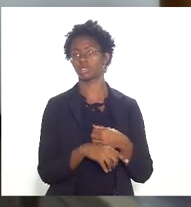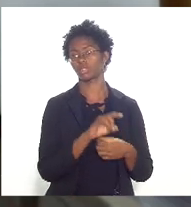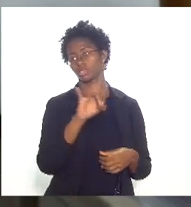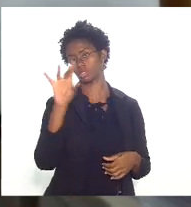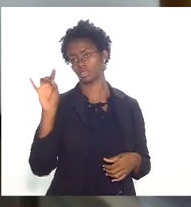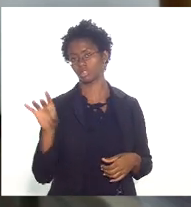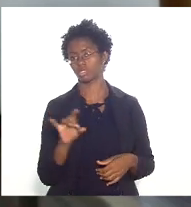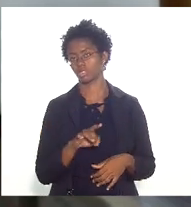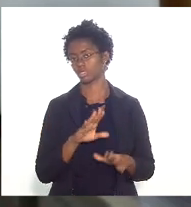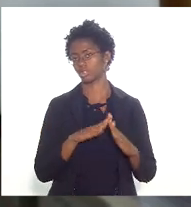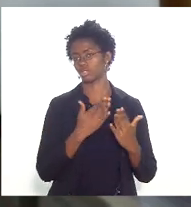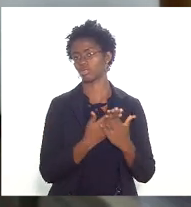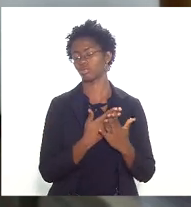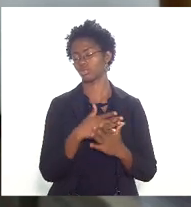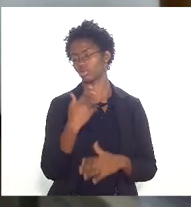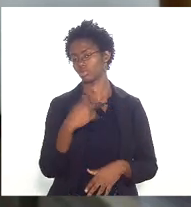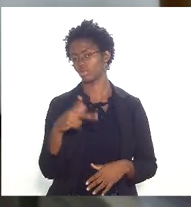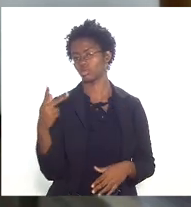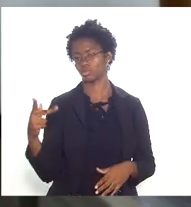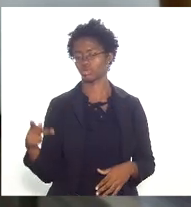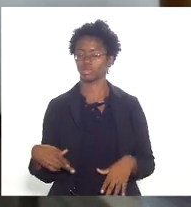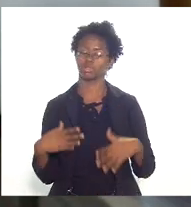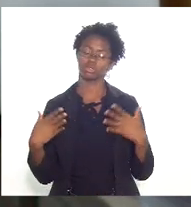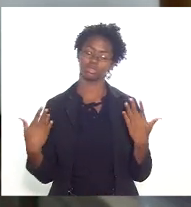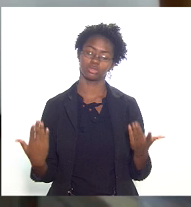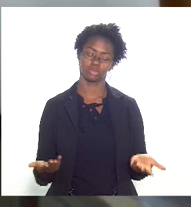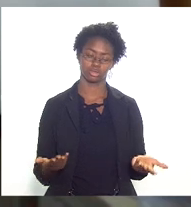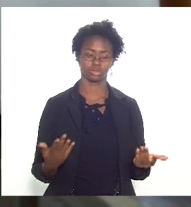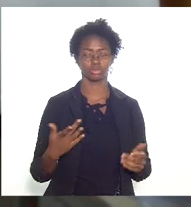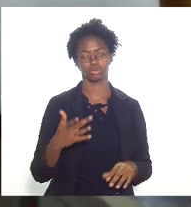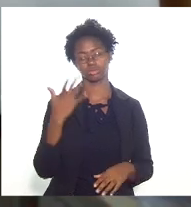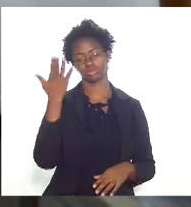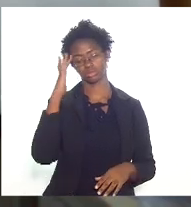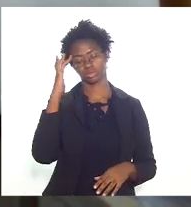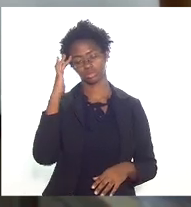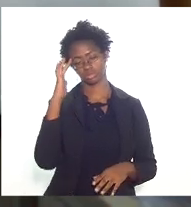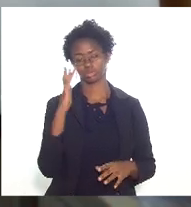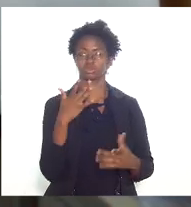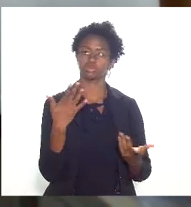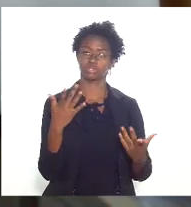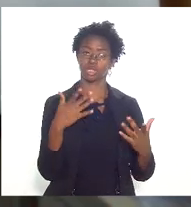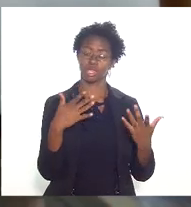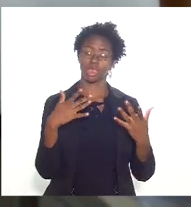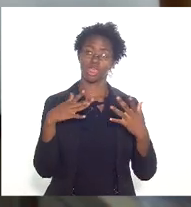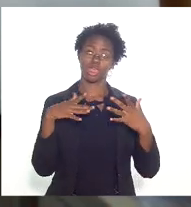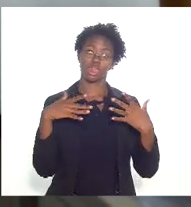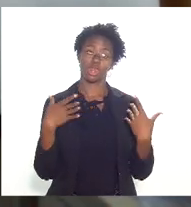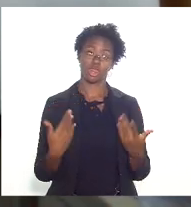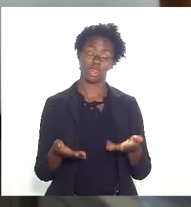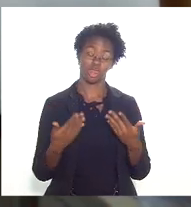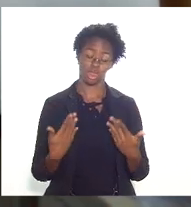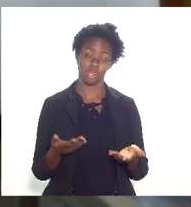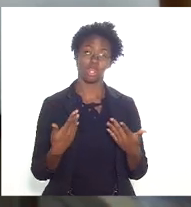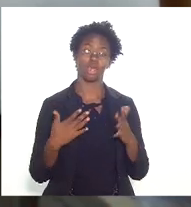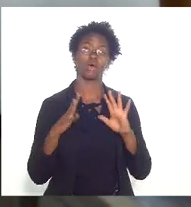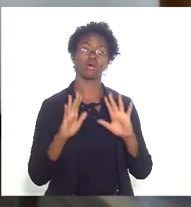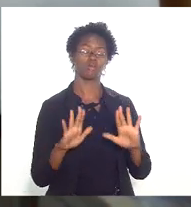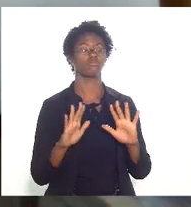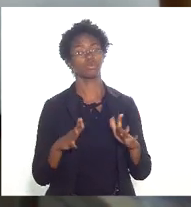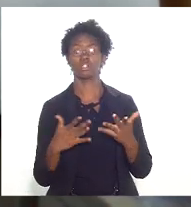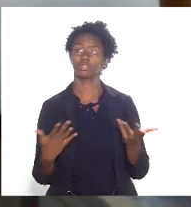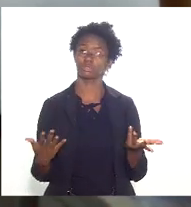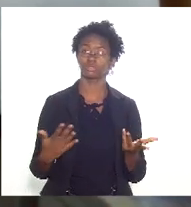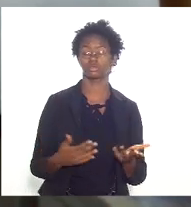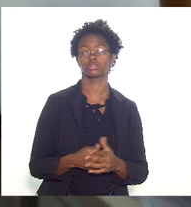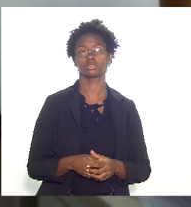cada uma das escolas Ok então eu acho que ficou mais ou menos mas eu achei que merda para as audiências públicas